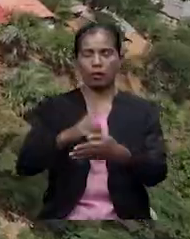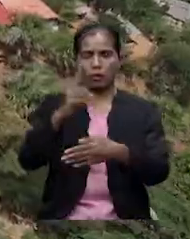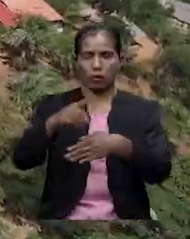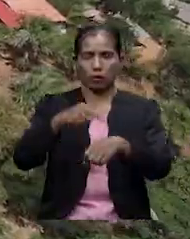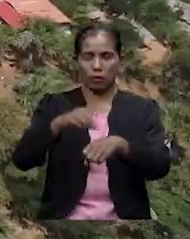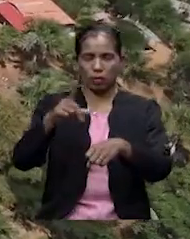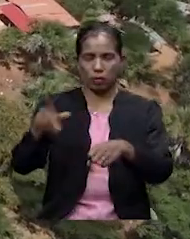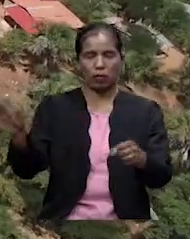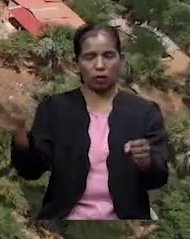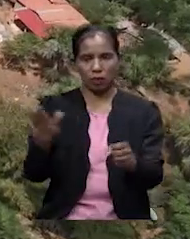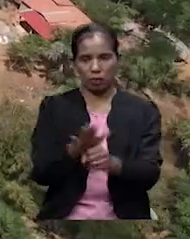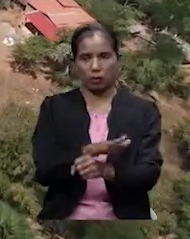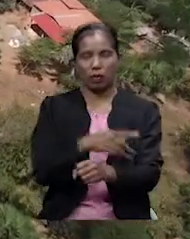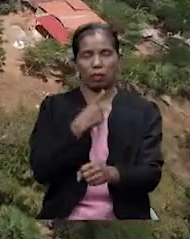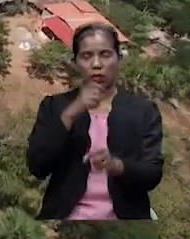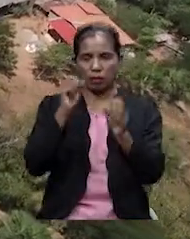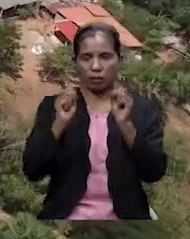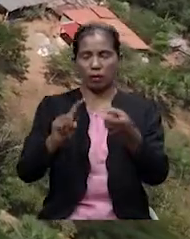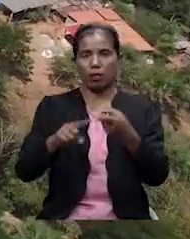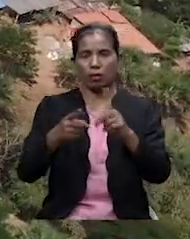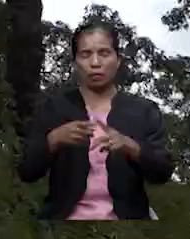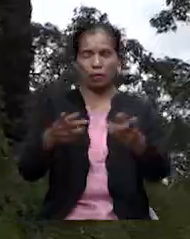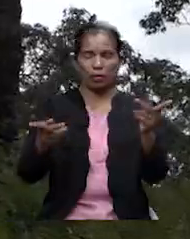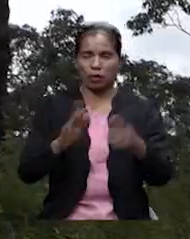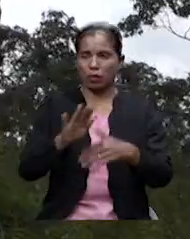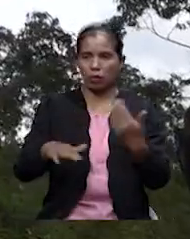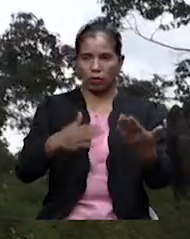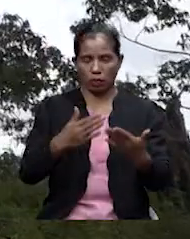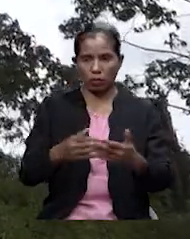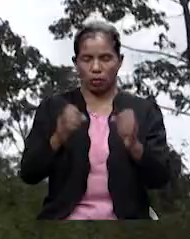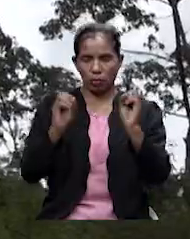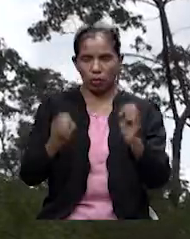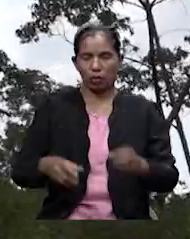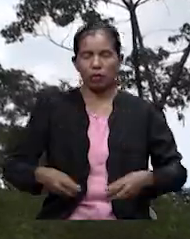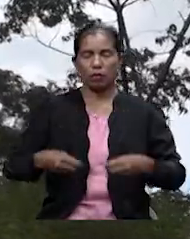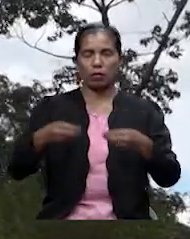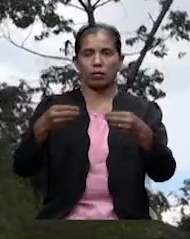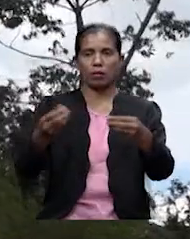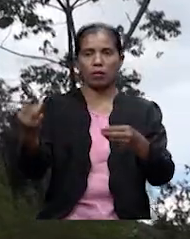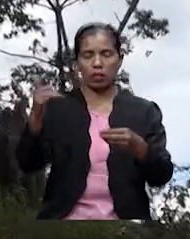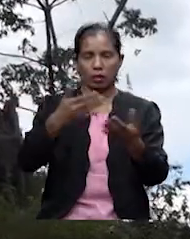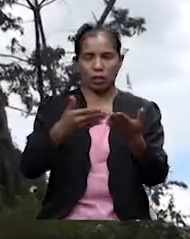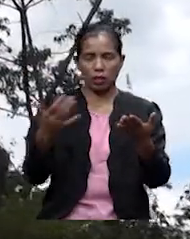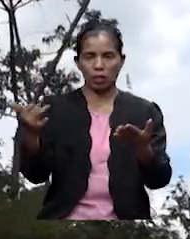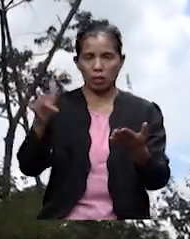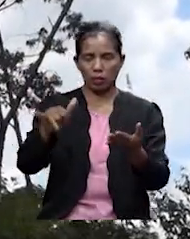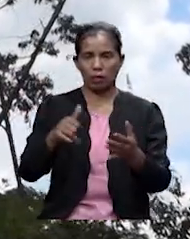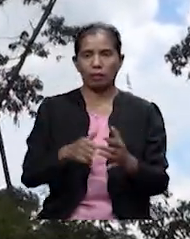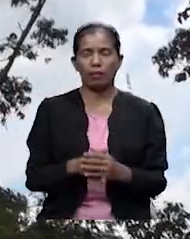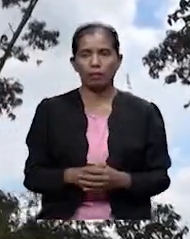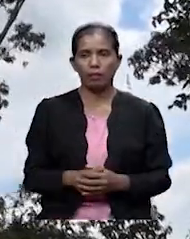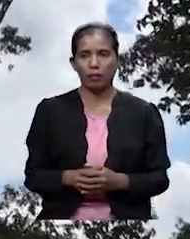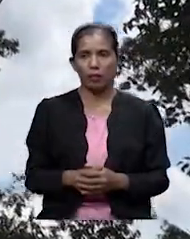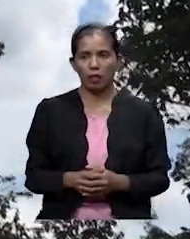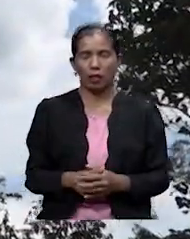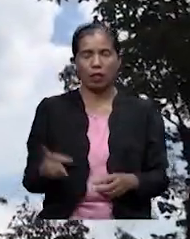Nacional Sustentável, no Belum ba Meio Ambiente, onde conserva recurso natural a Sira. E a celebração Loro Mundial